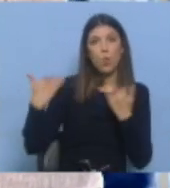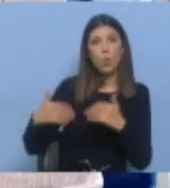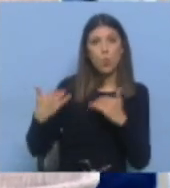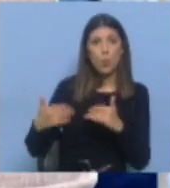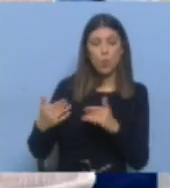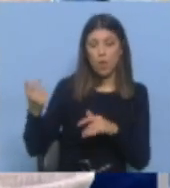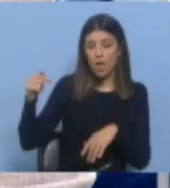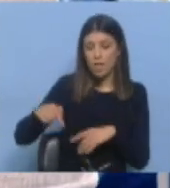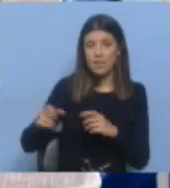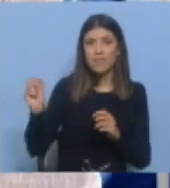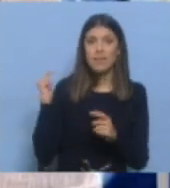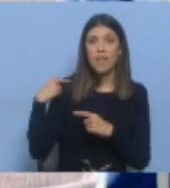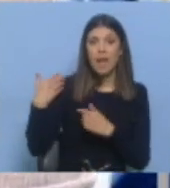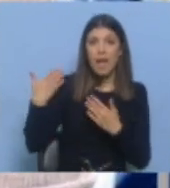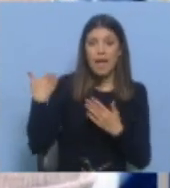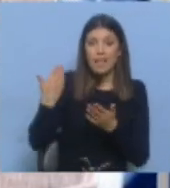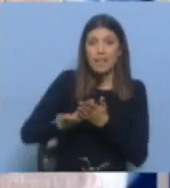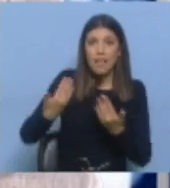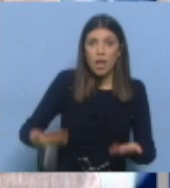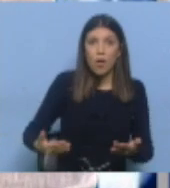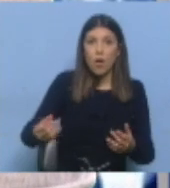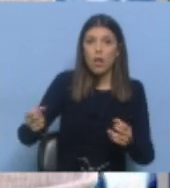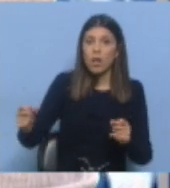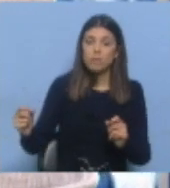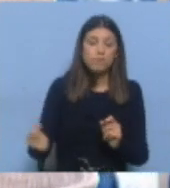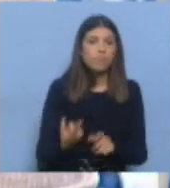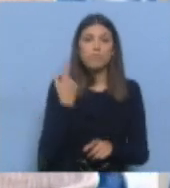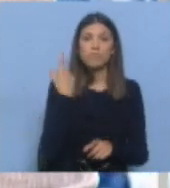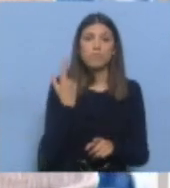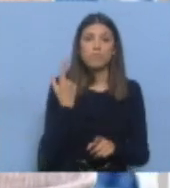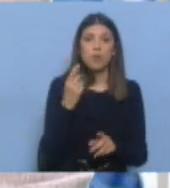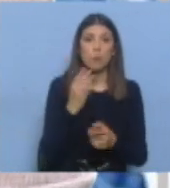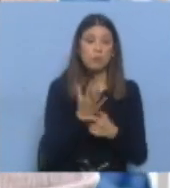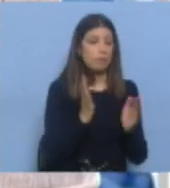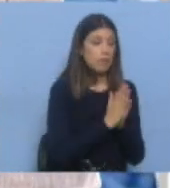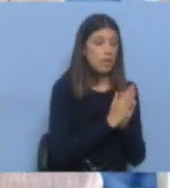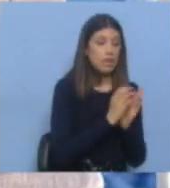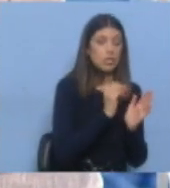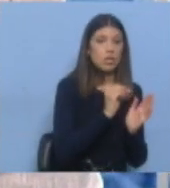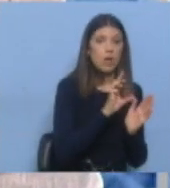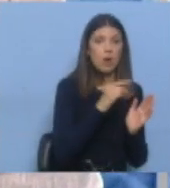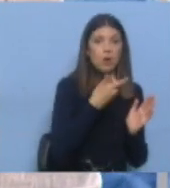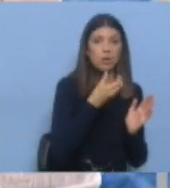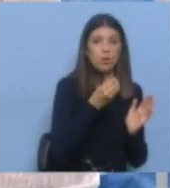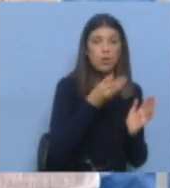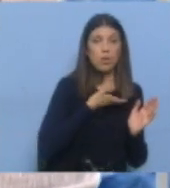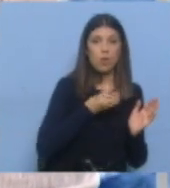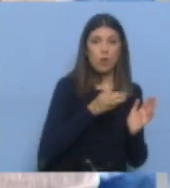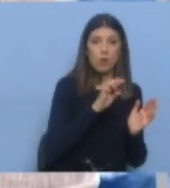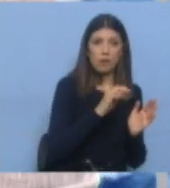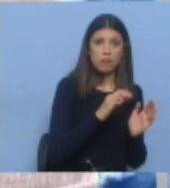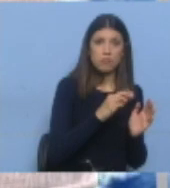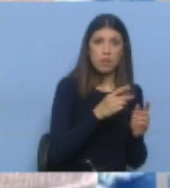Existia nas igrejas ortodoxas, têm uma formatação própria. Mas passar esta realidade para a